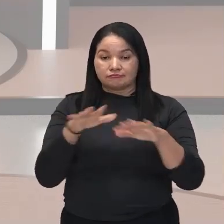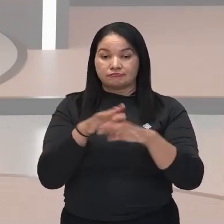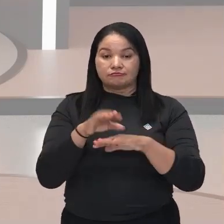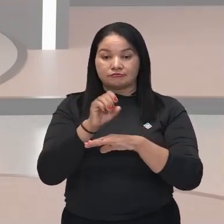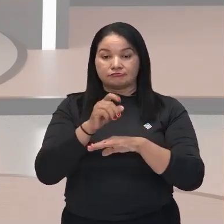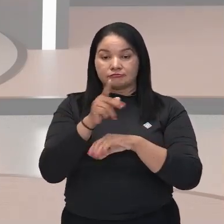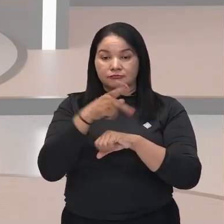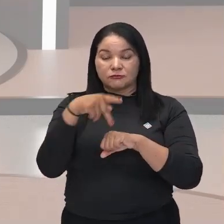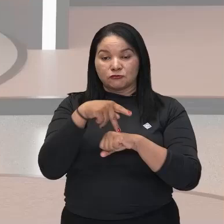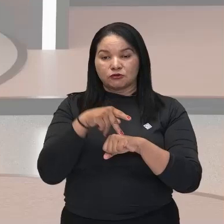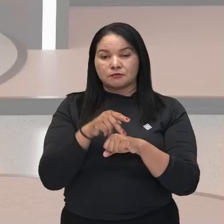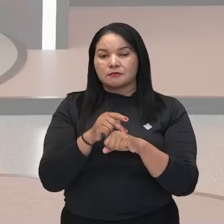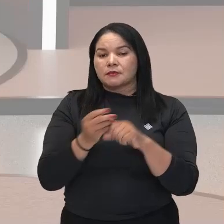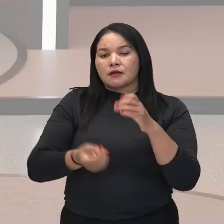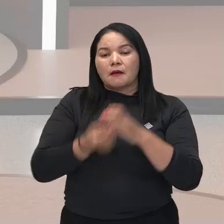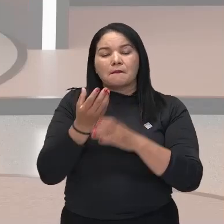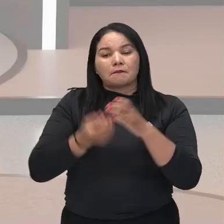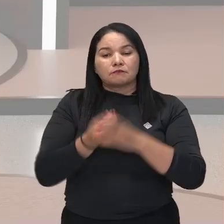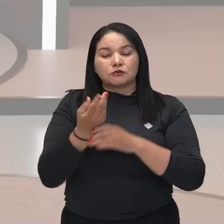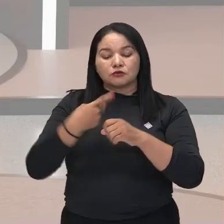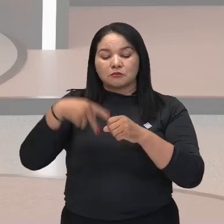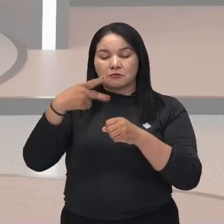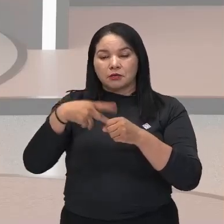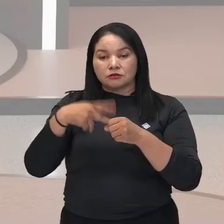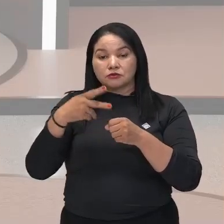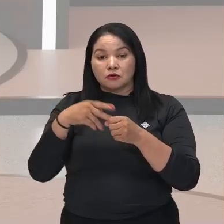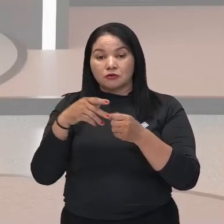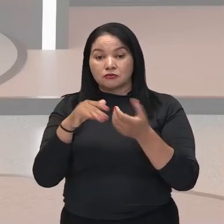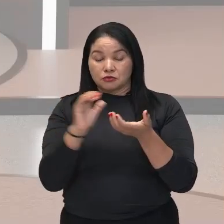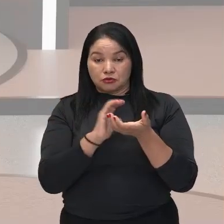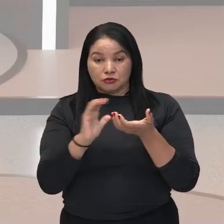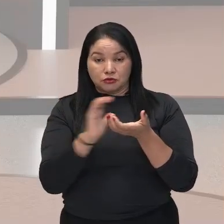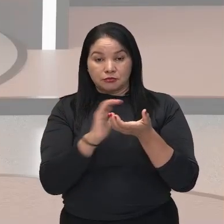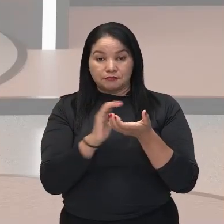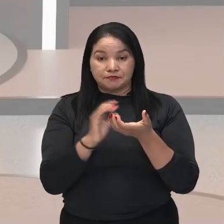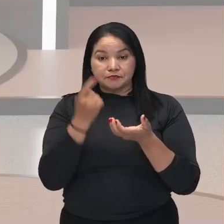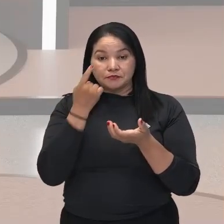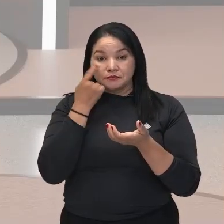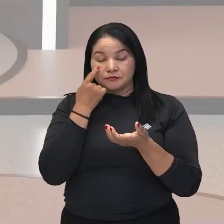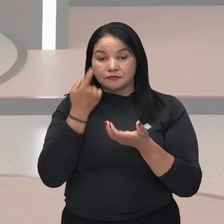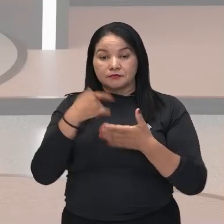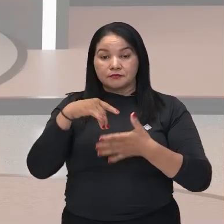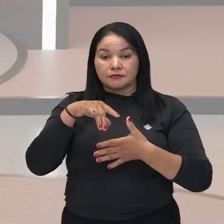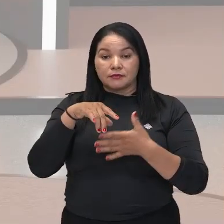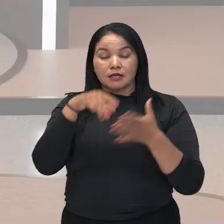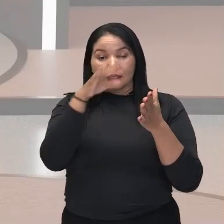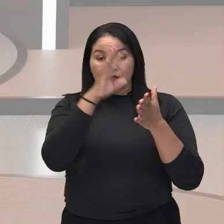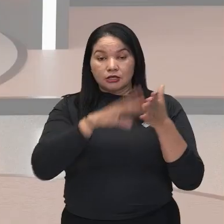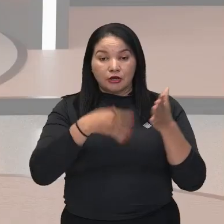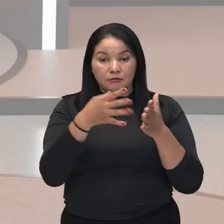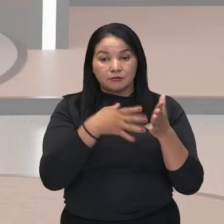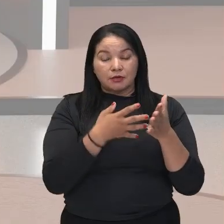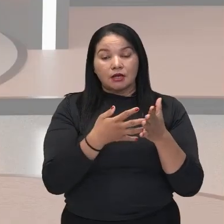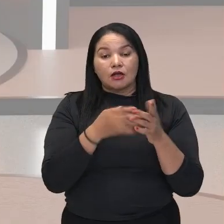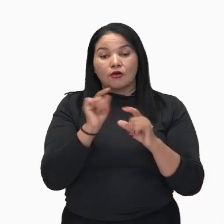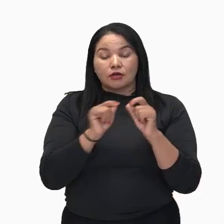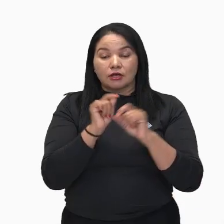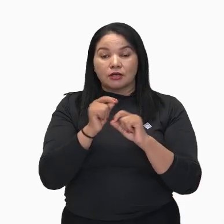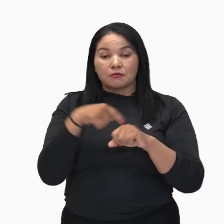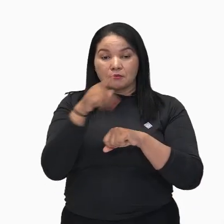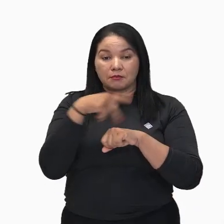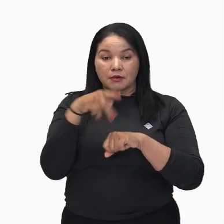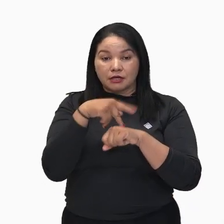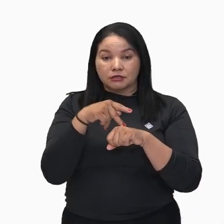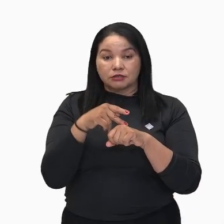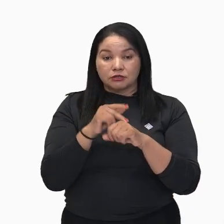está a produção de petróleo no Oriente Médio? Olha só, através dessa tabela a gente pode observar os países, né, que acabam aí